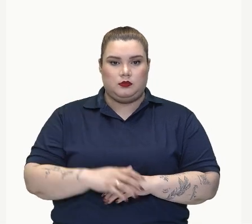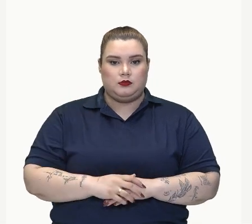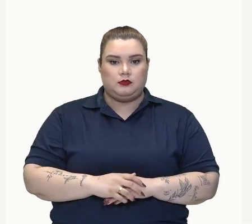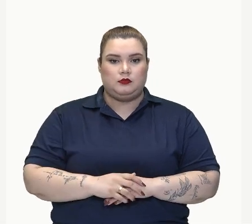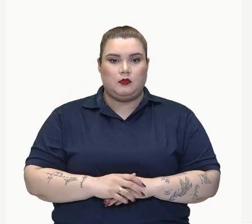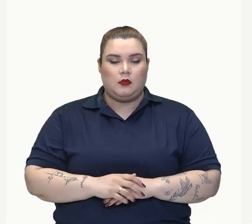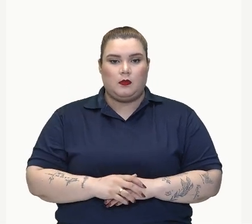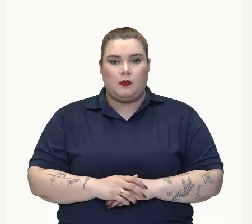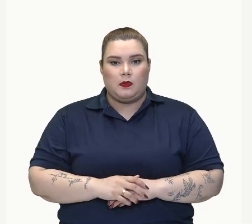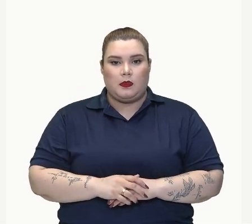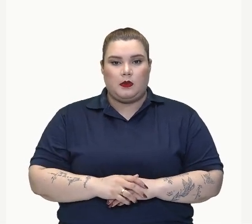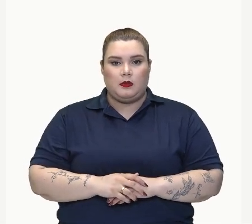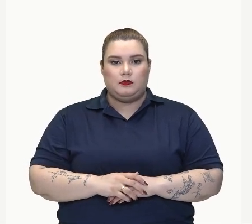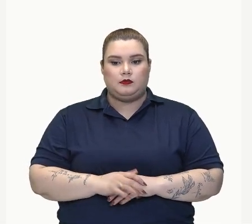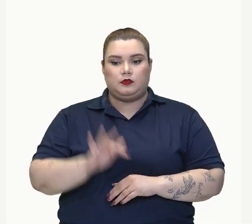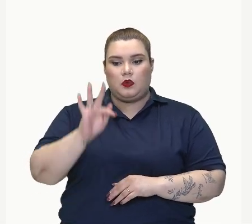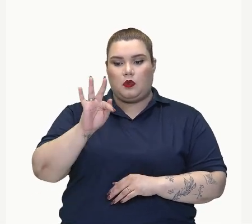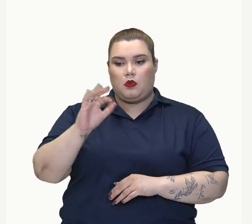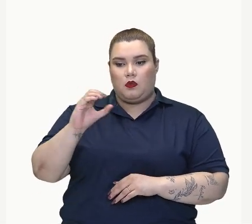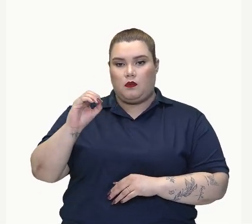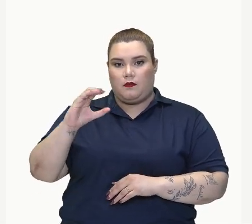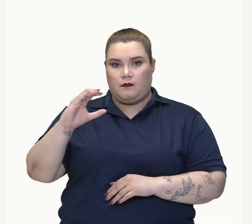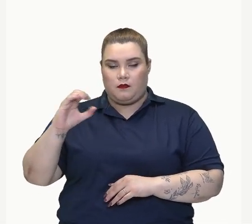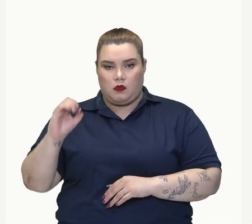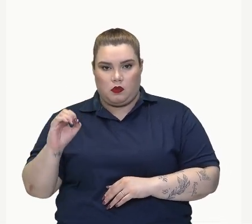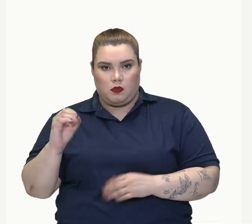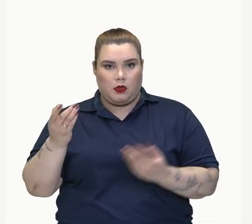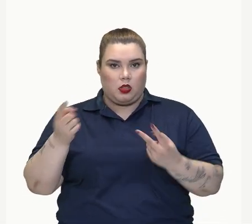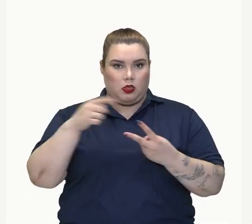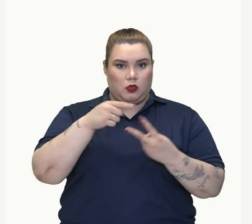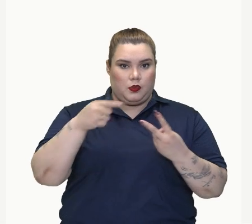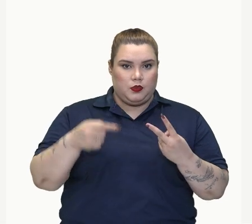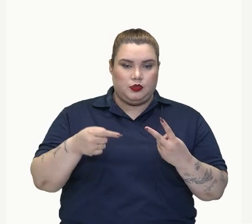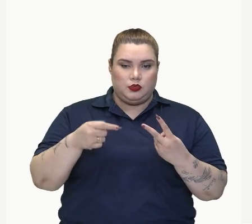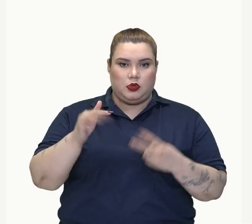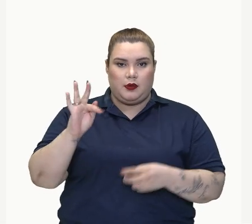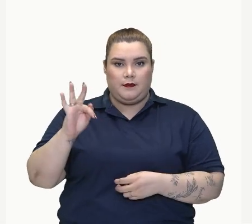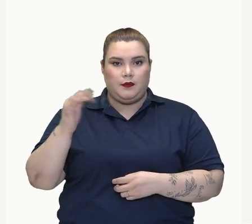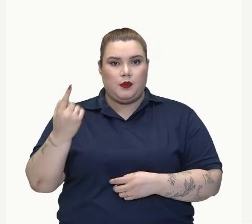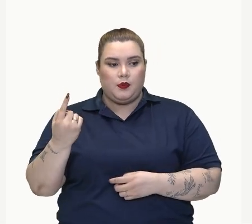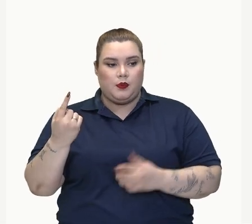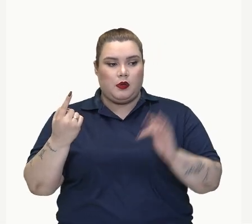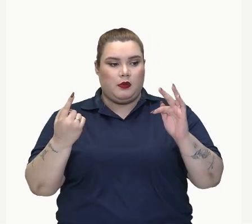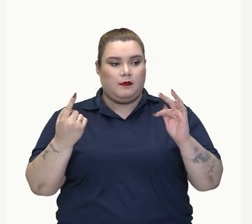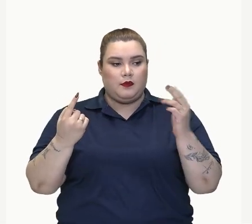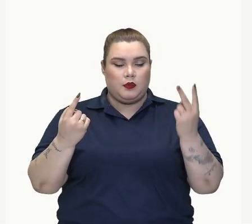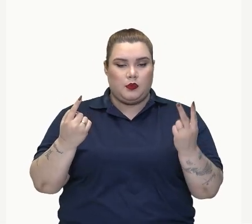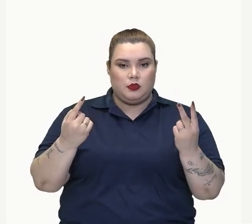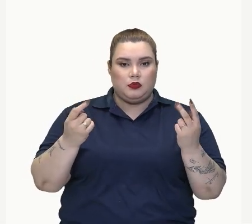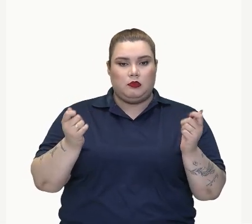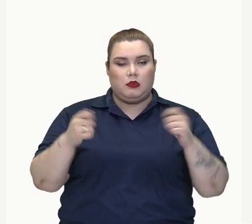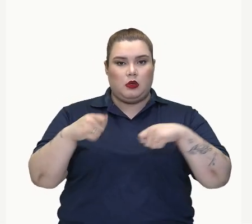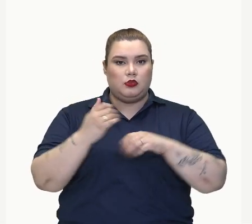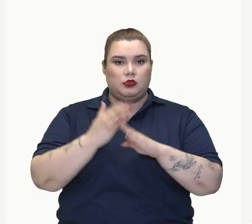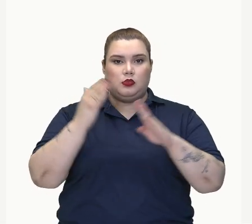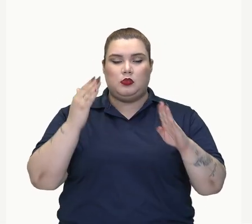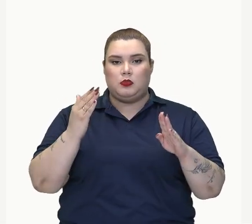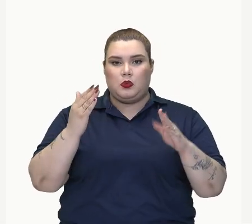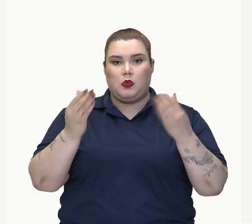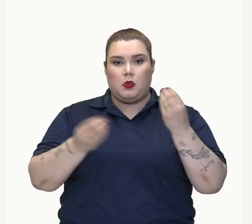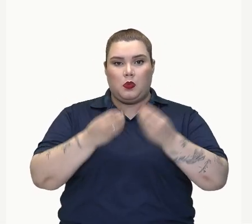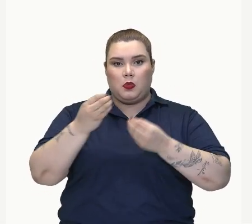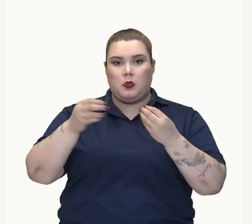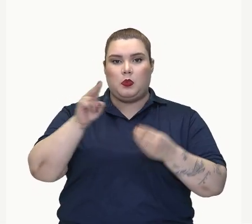foco, os focos, né, já que são dois numa elipse, ele é facilmente determinado pelo teorema